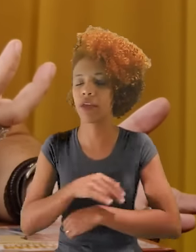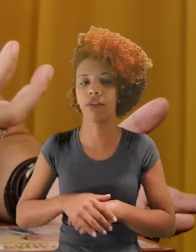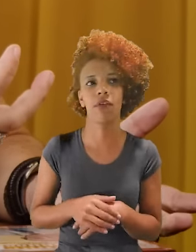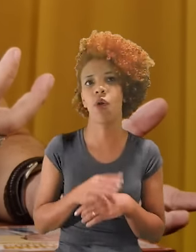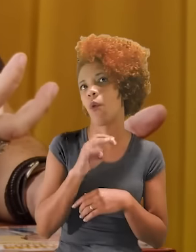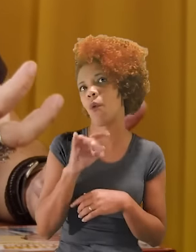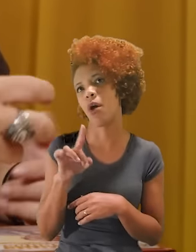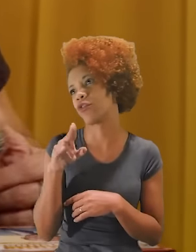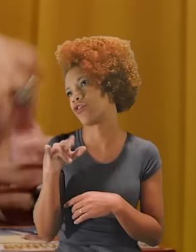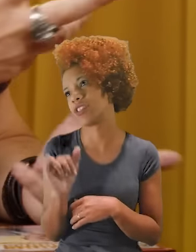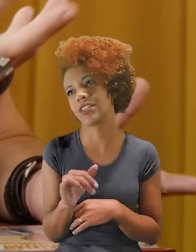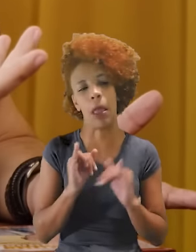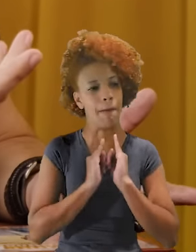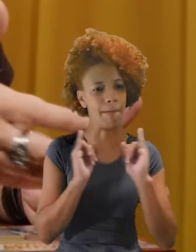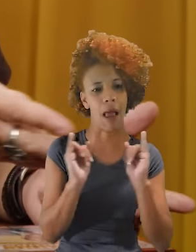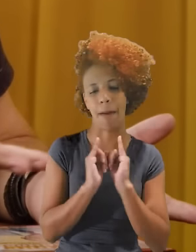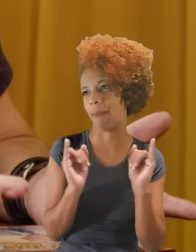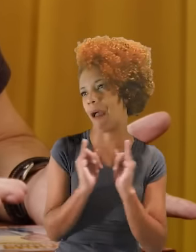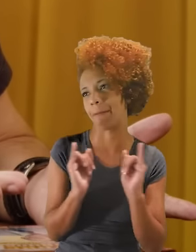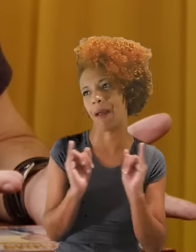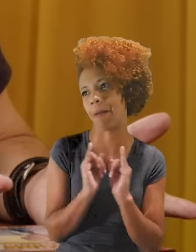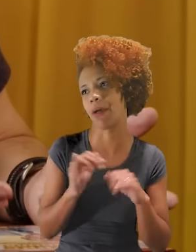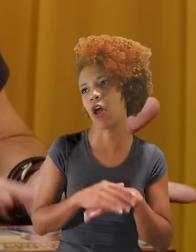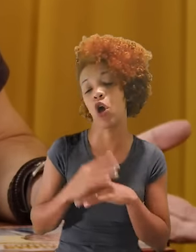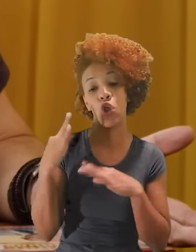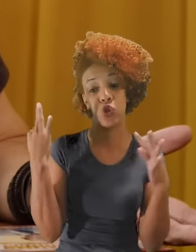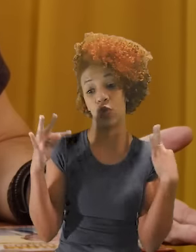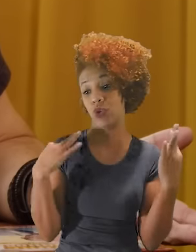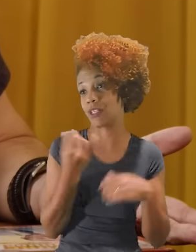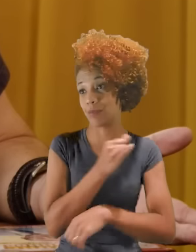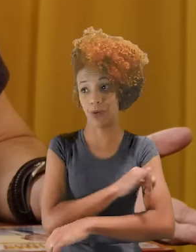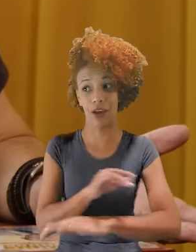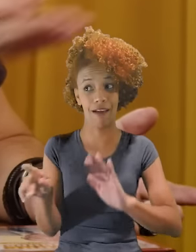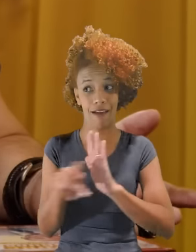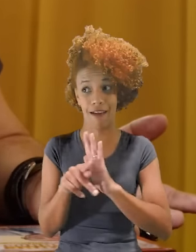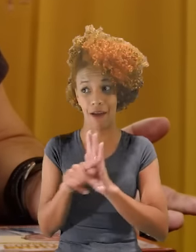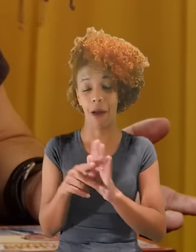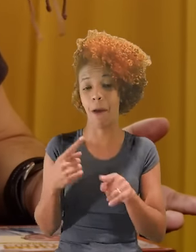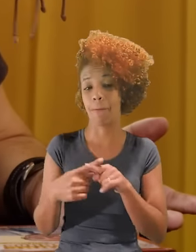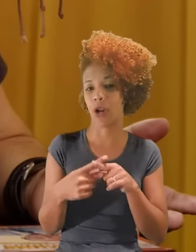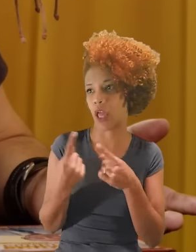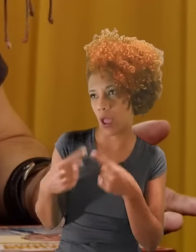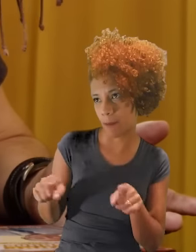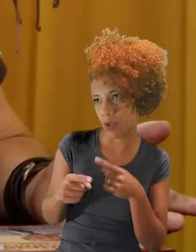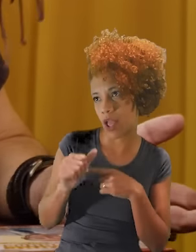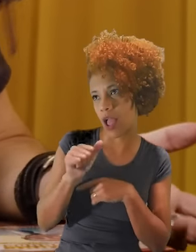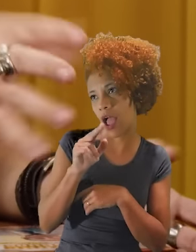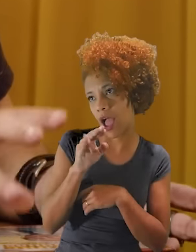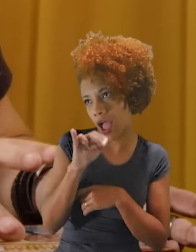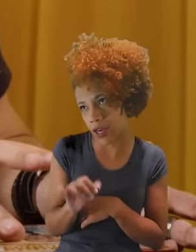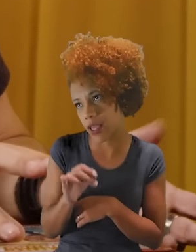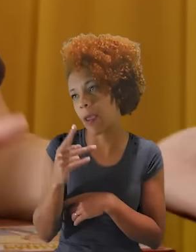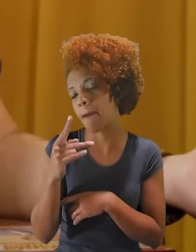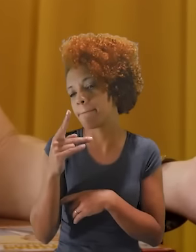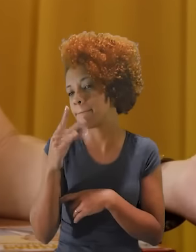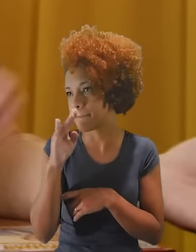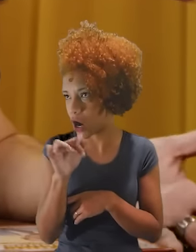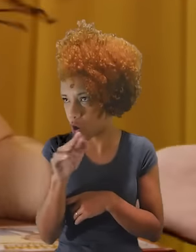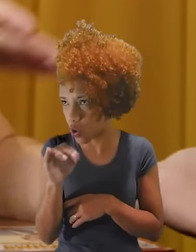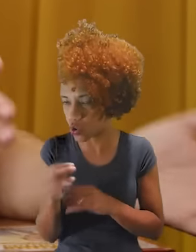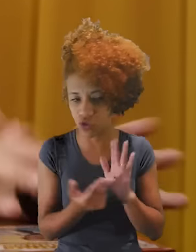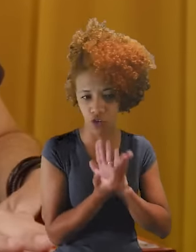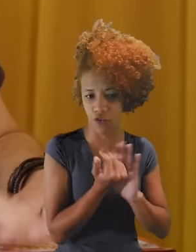que o Walt Disney foi o maior propagandista, diga-se de passagem, do turismo carioca, né? Porque quando estreou a música lá do Ari Barroso, Aquarela do